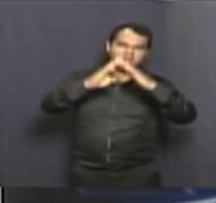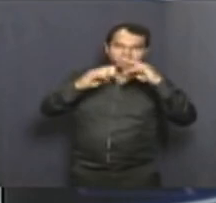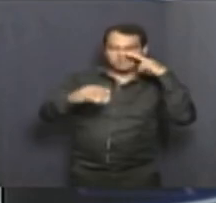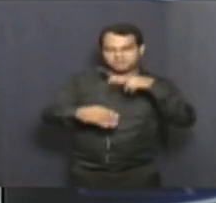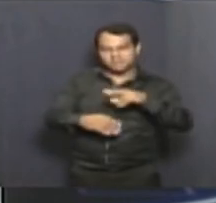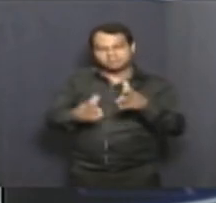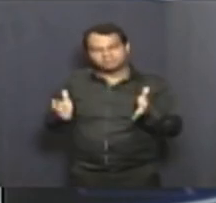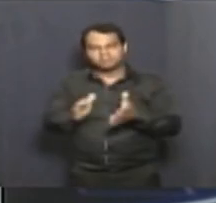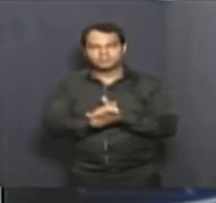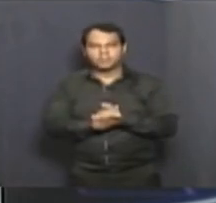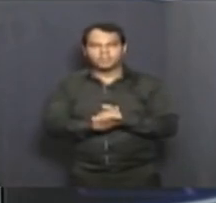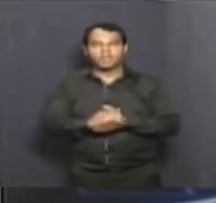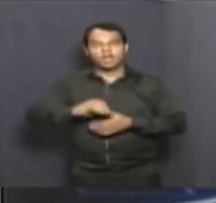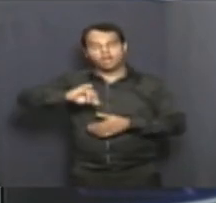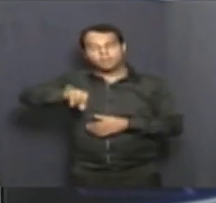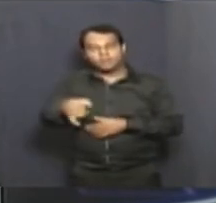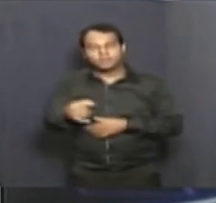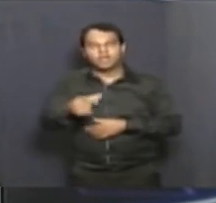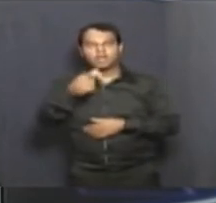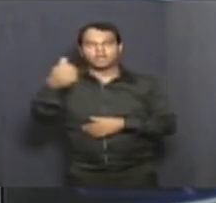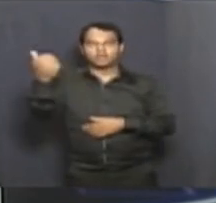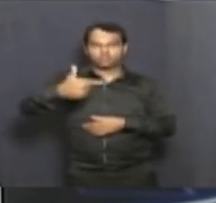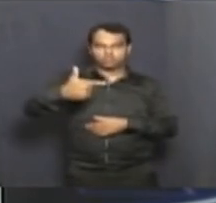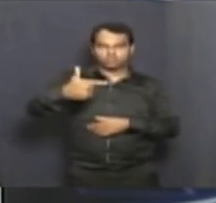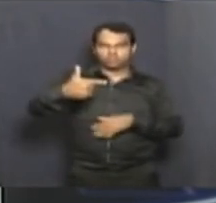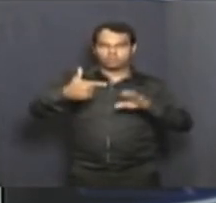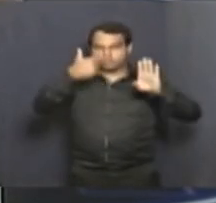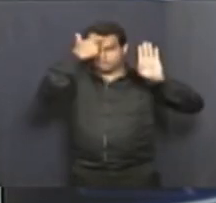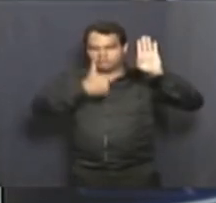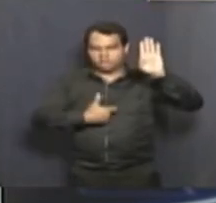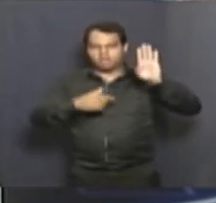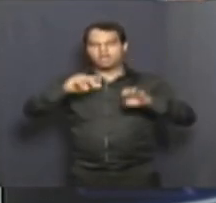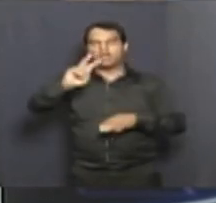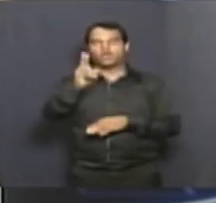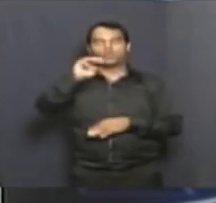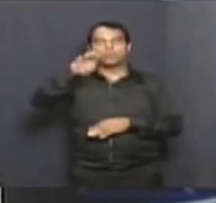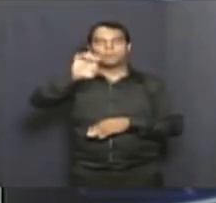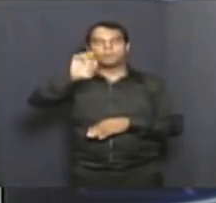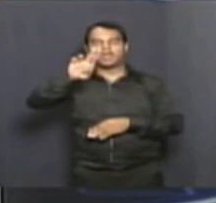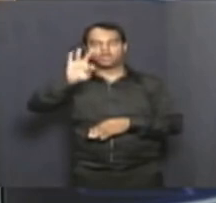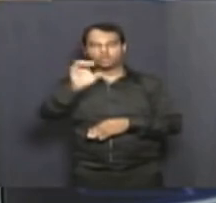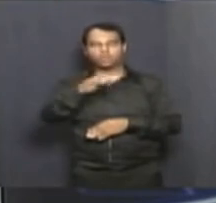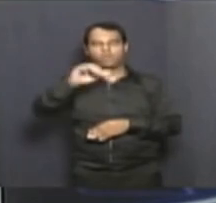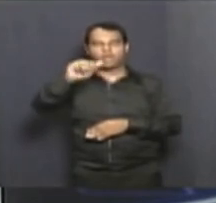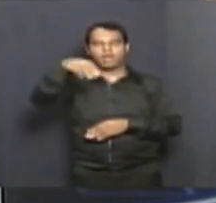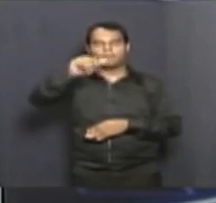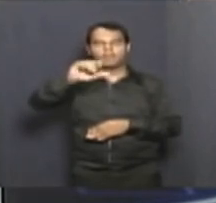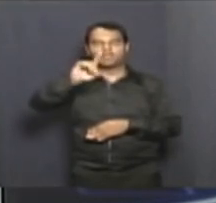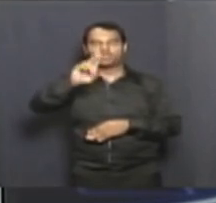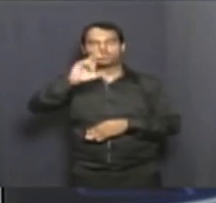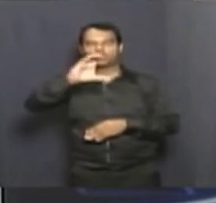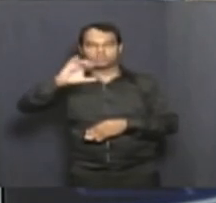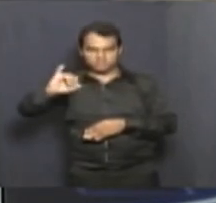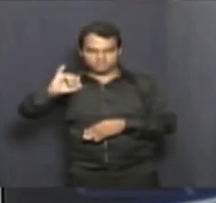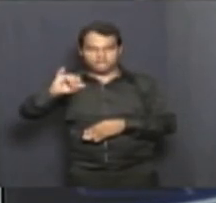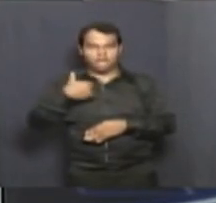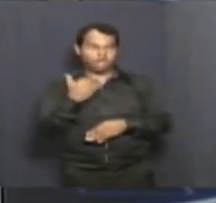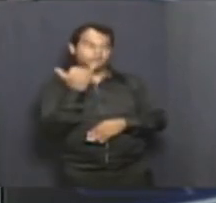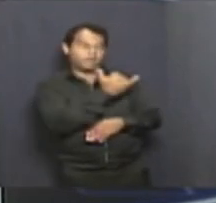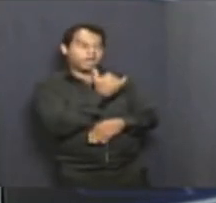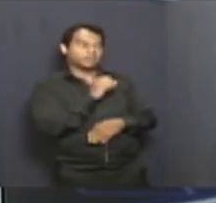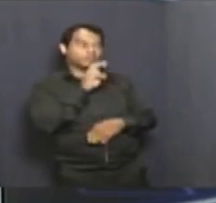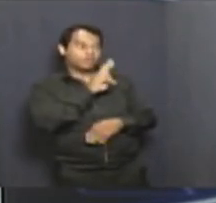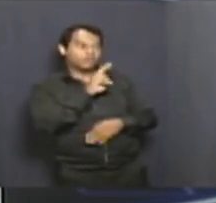vendo só os minutos vão aproveitar que o próximo candidato apresentar roberto amador que está aqui do meu lado eu então fazer sinal de dois e um minuto para